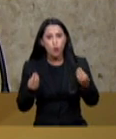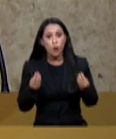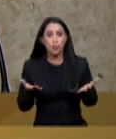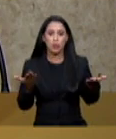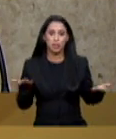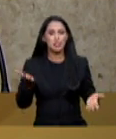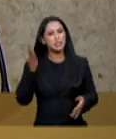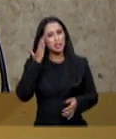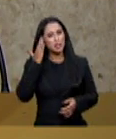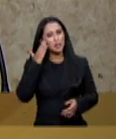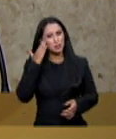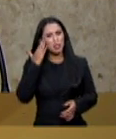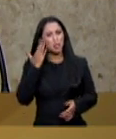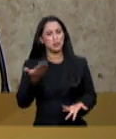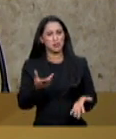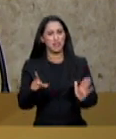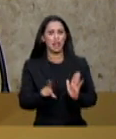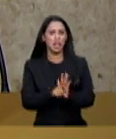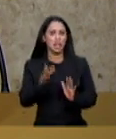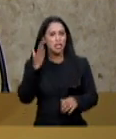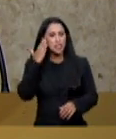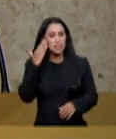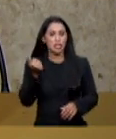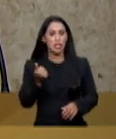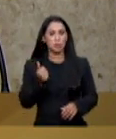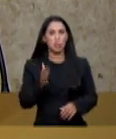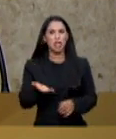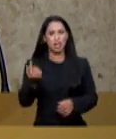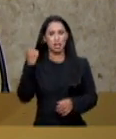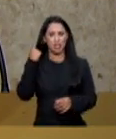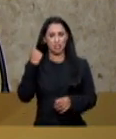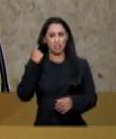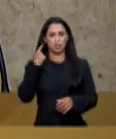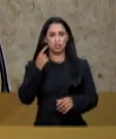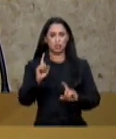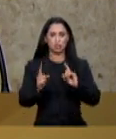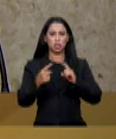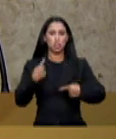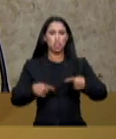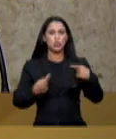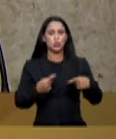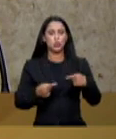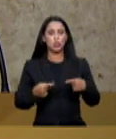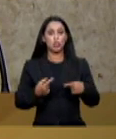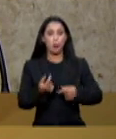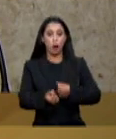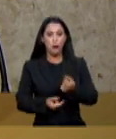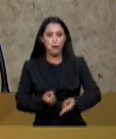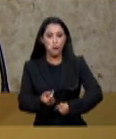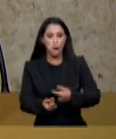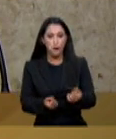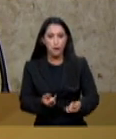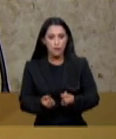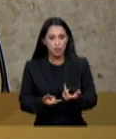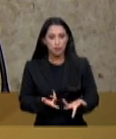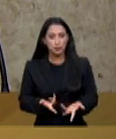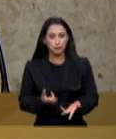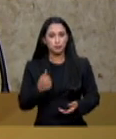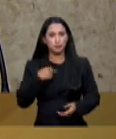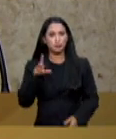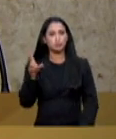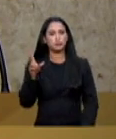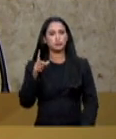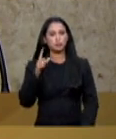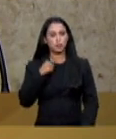discutimos aqui a lavagem de dinheiro, eu me baseei numa velha máxima